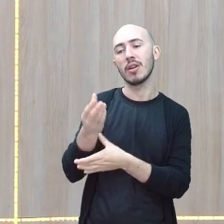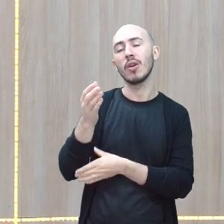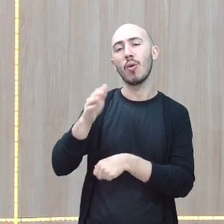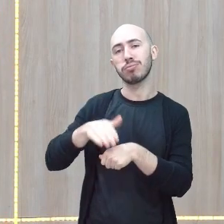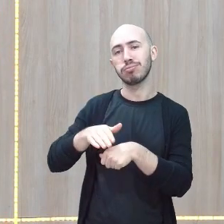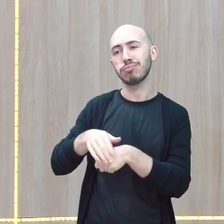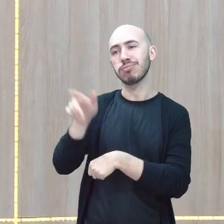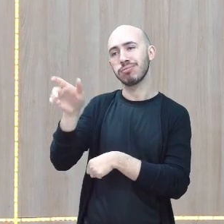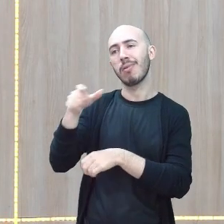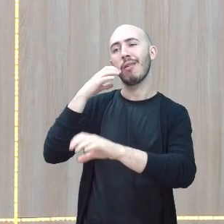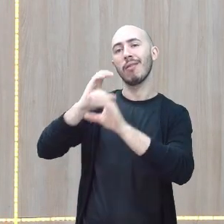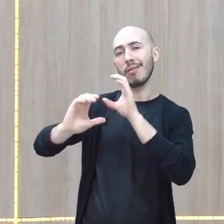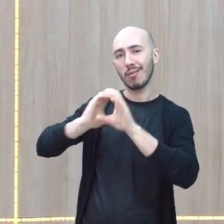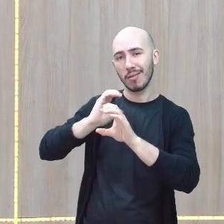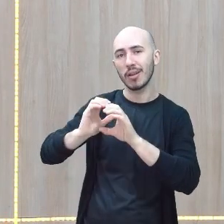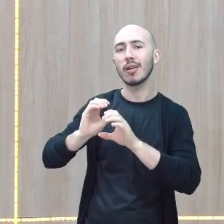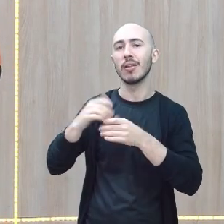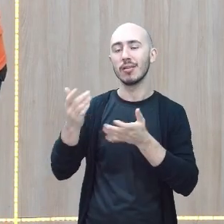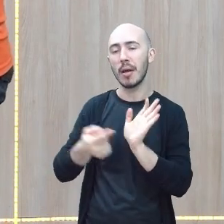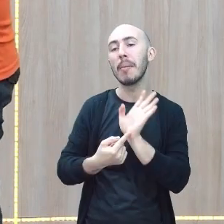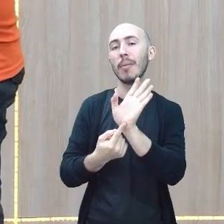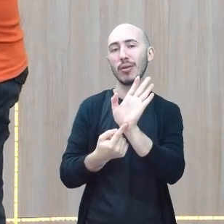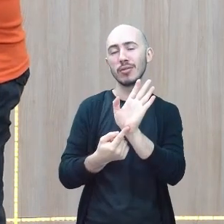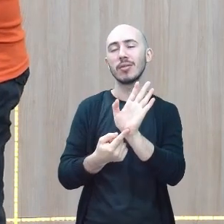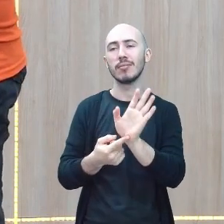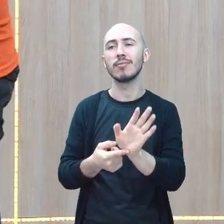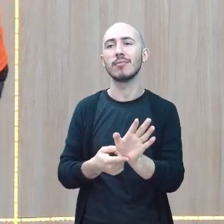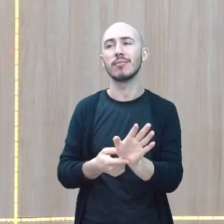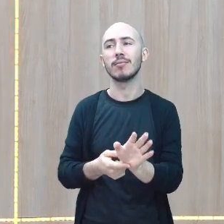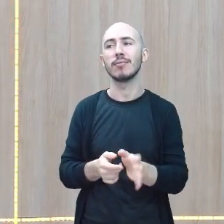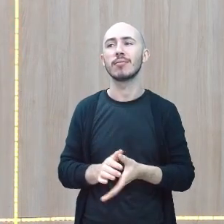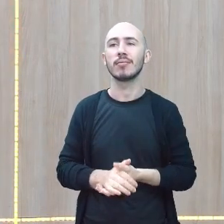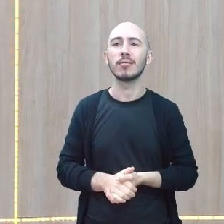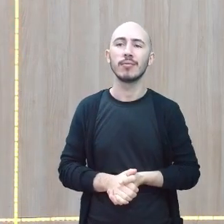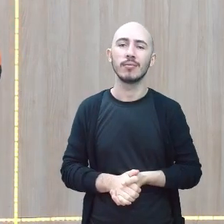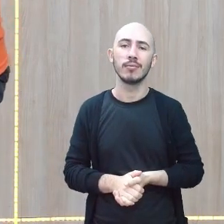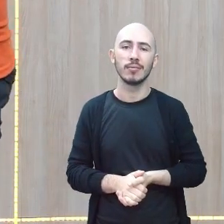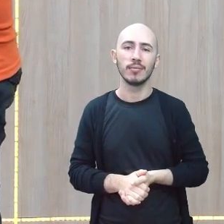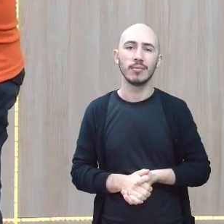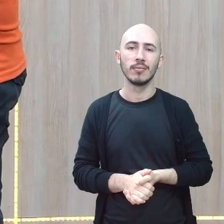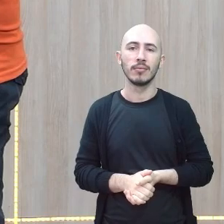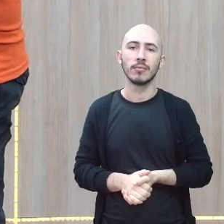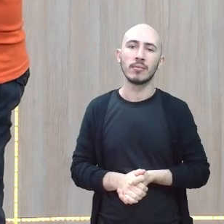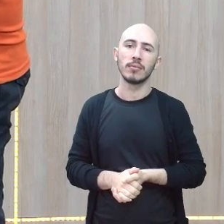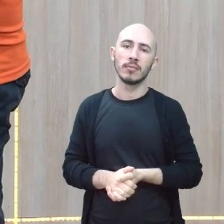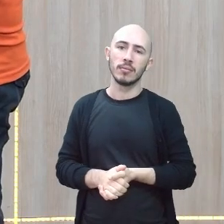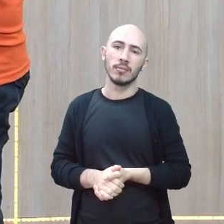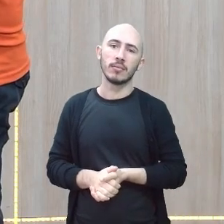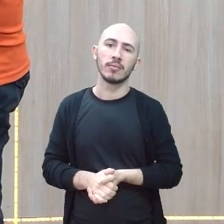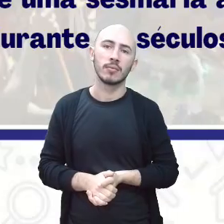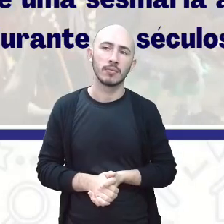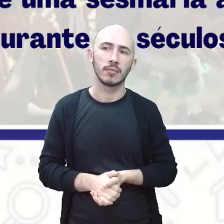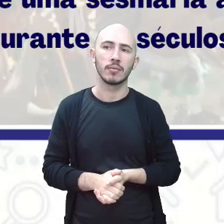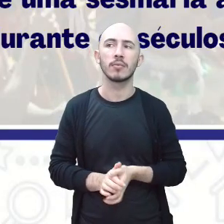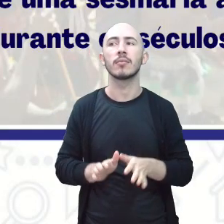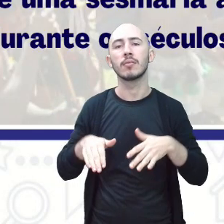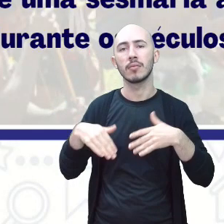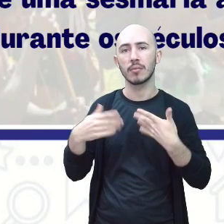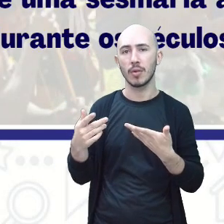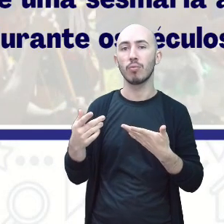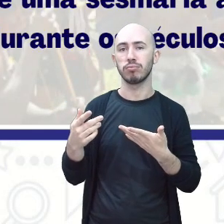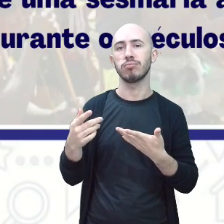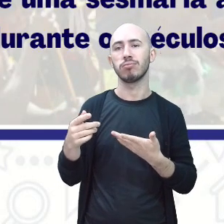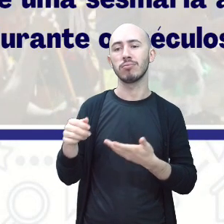uma música trazendo, né, esse resgate, né, do Rio São Francisco. Então, a forma do território é de um quadrado